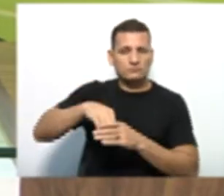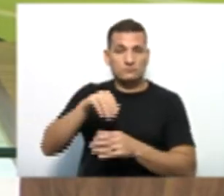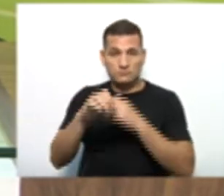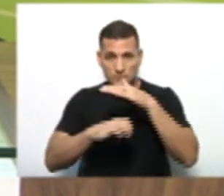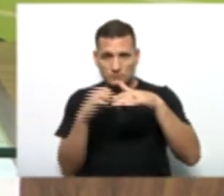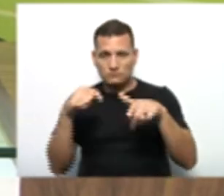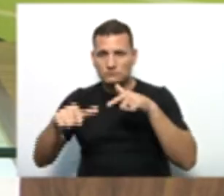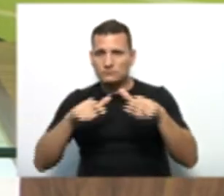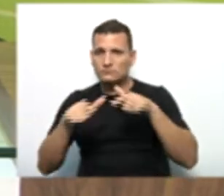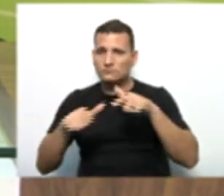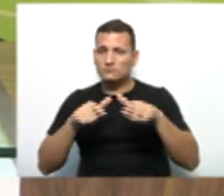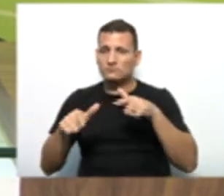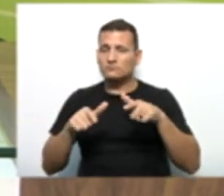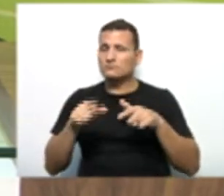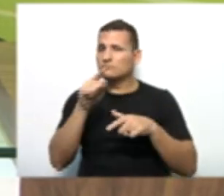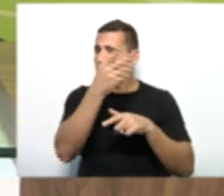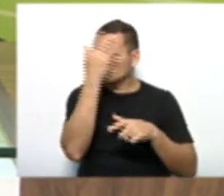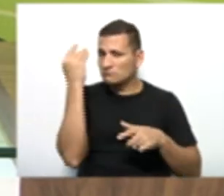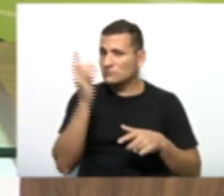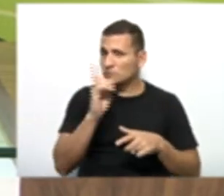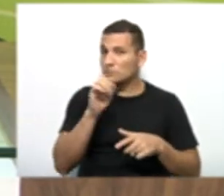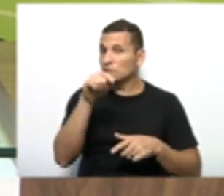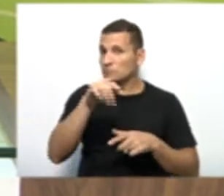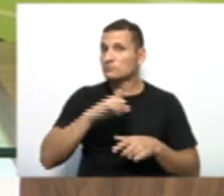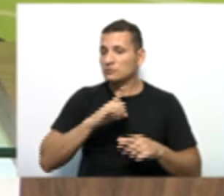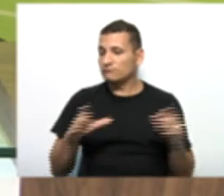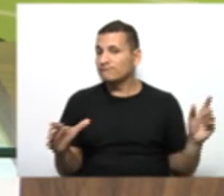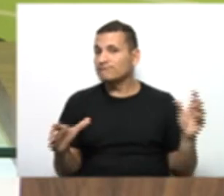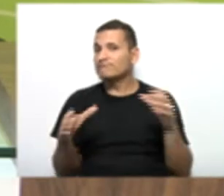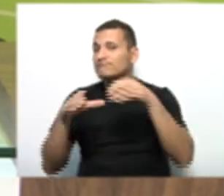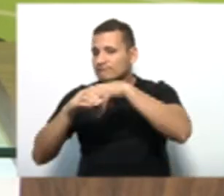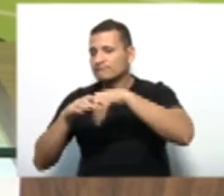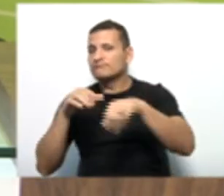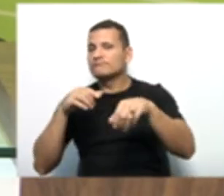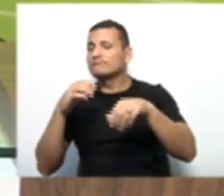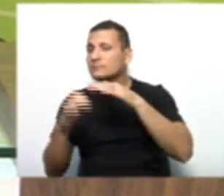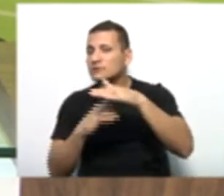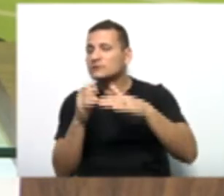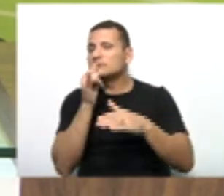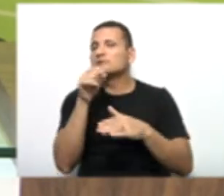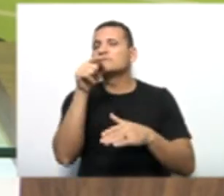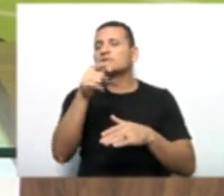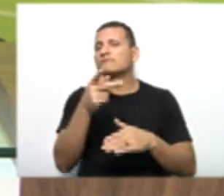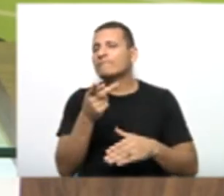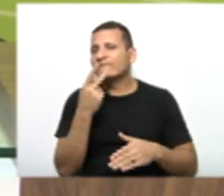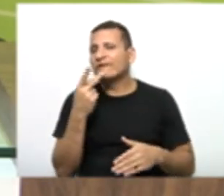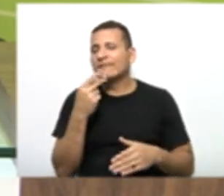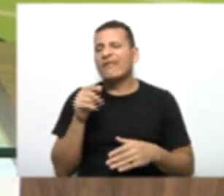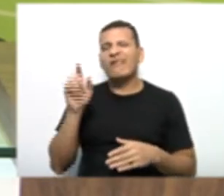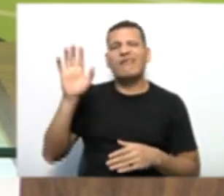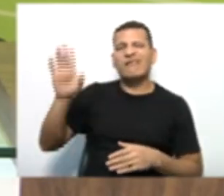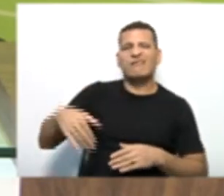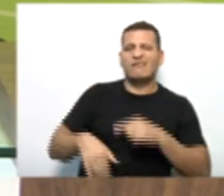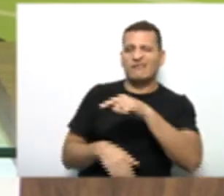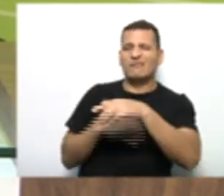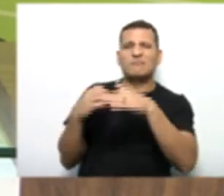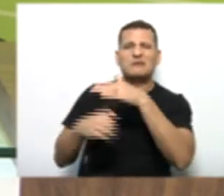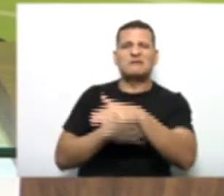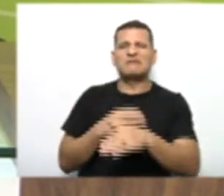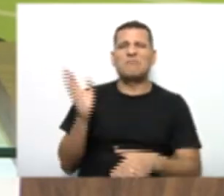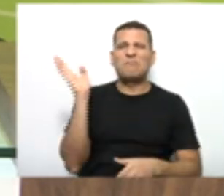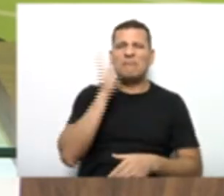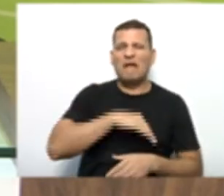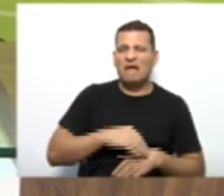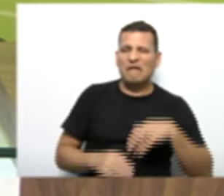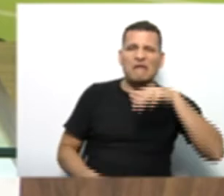empresa, vocês não esqueçam que vocês fazem parte dessa empresa. Se você faz um comentário, por exemplo, da empresa, faz um comentário negativo,